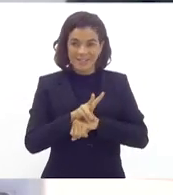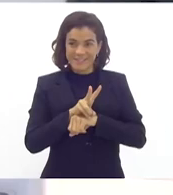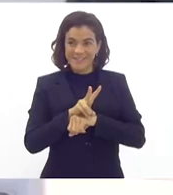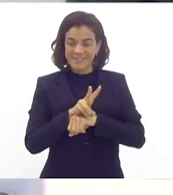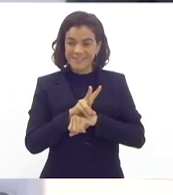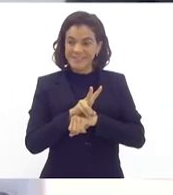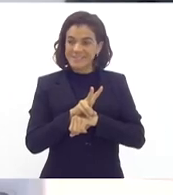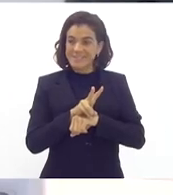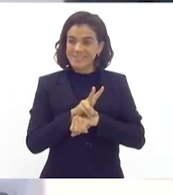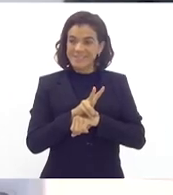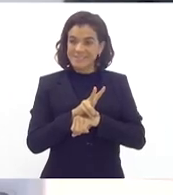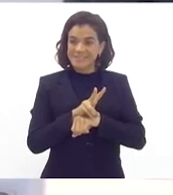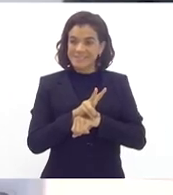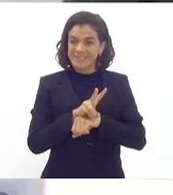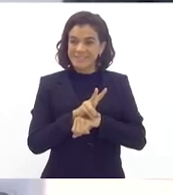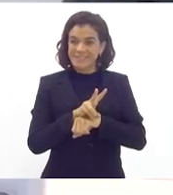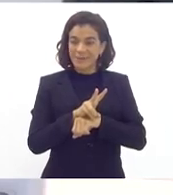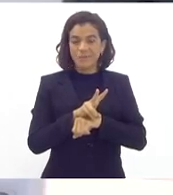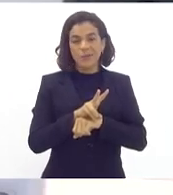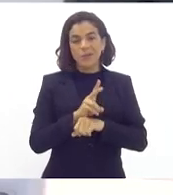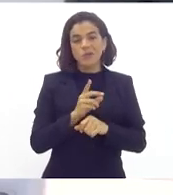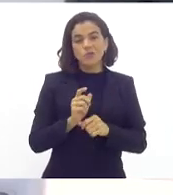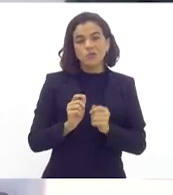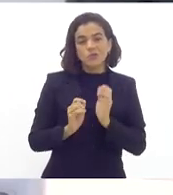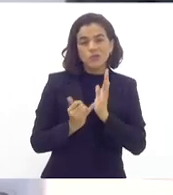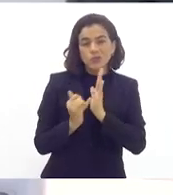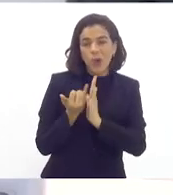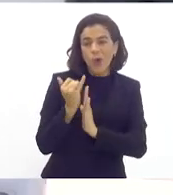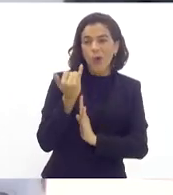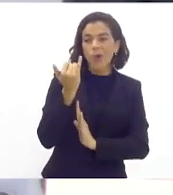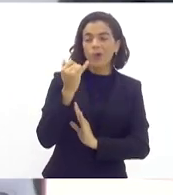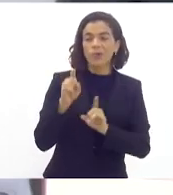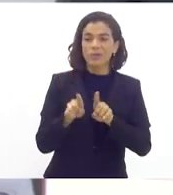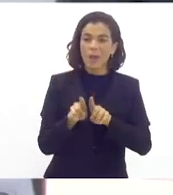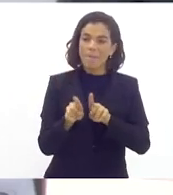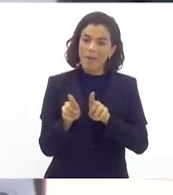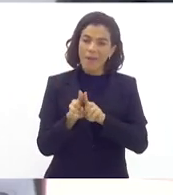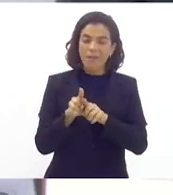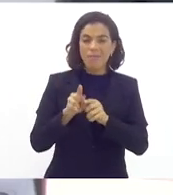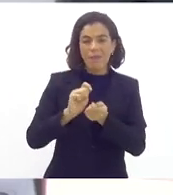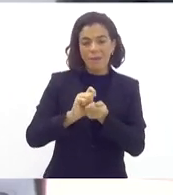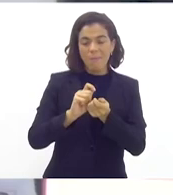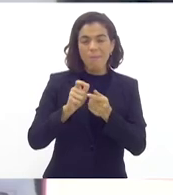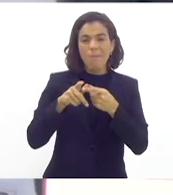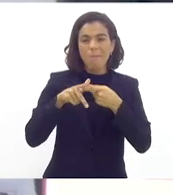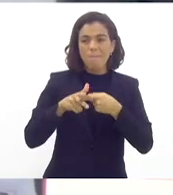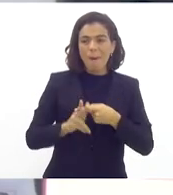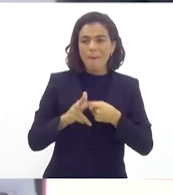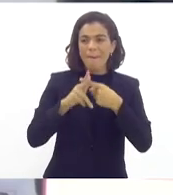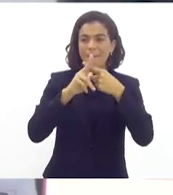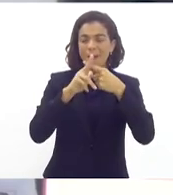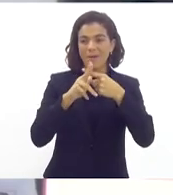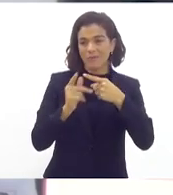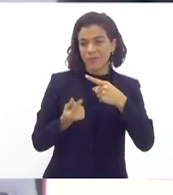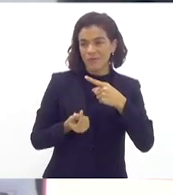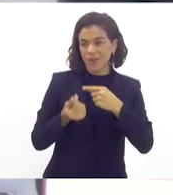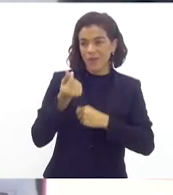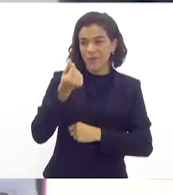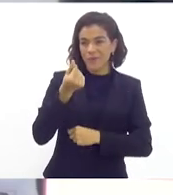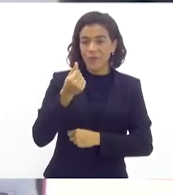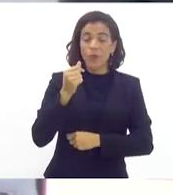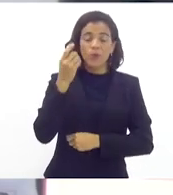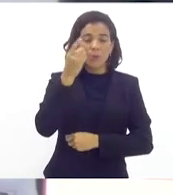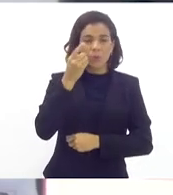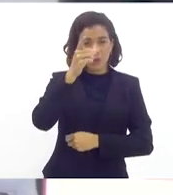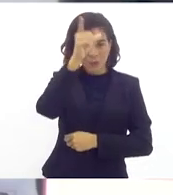dos, dos juros e dos índices de correção, né, no caso específico do Estado do Rio de Janeiro, o deputado Luiz Paulo tem